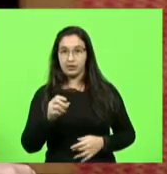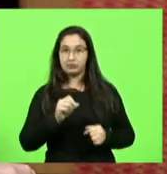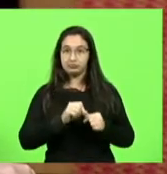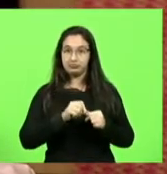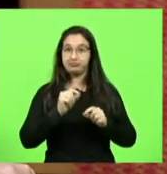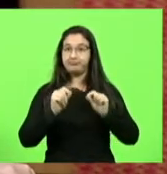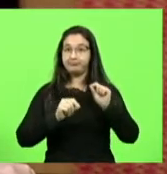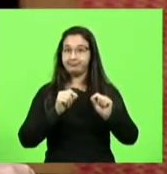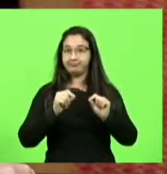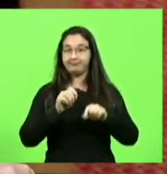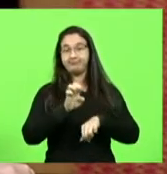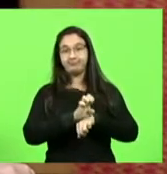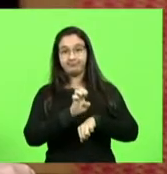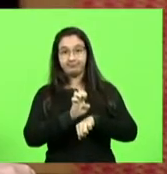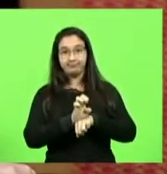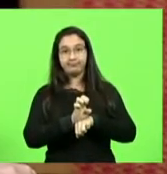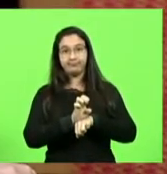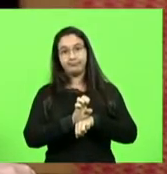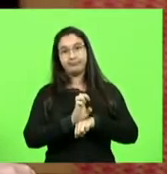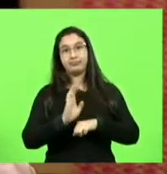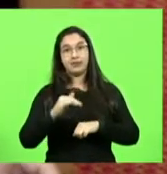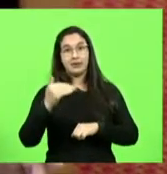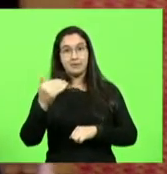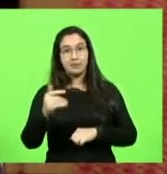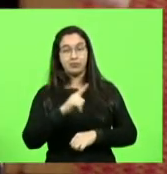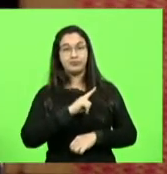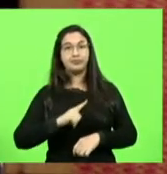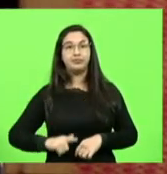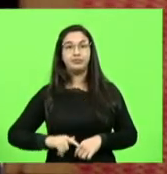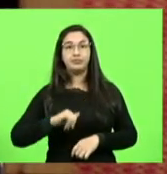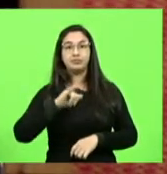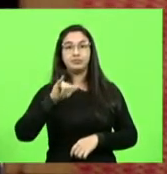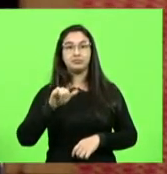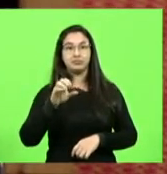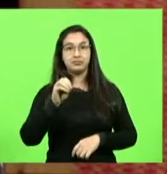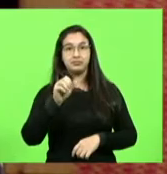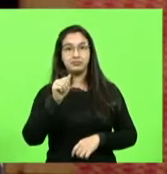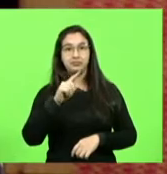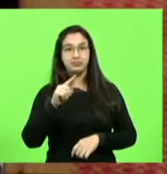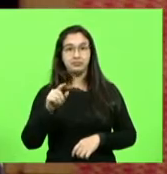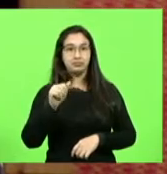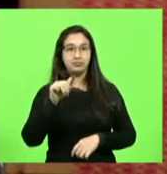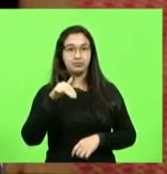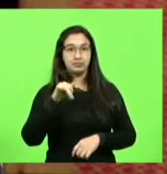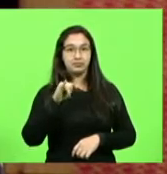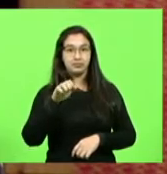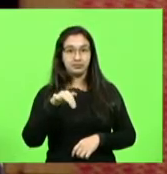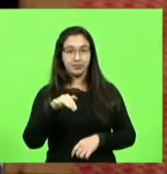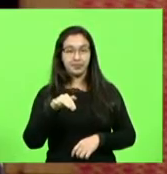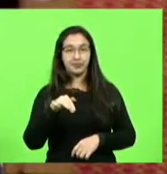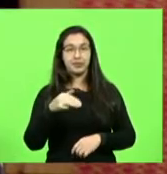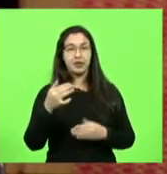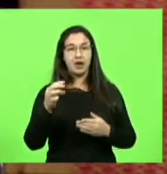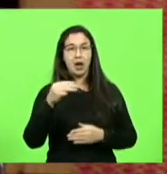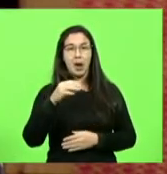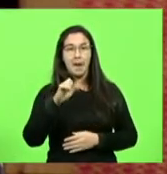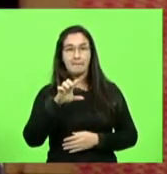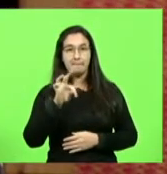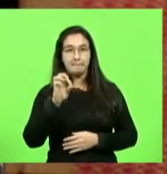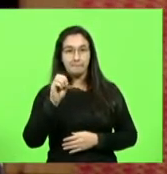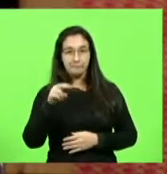foi feita pelo governo Esperidião Amin. Estava abandonado, estava quase o que o deputado Milton Albus disse. Vamos fazer